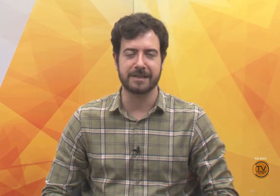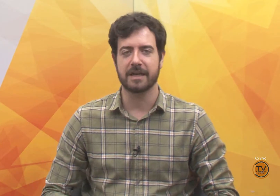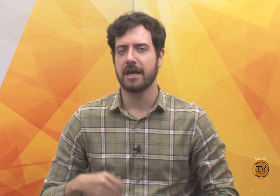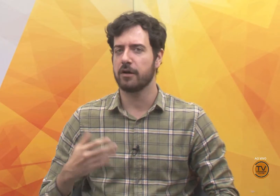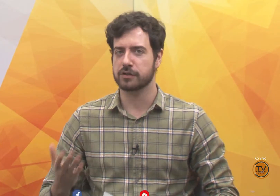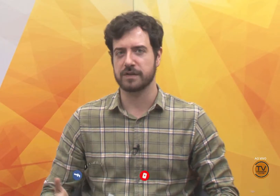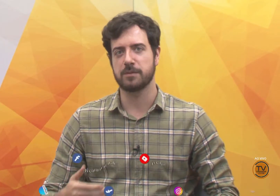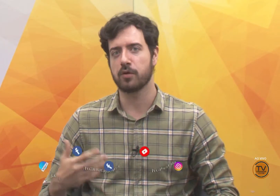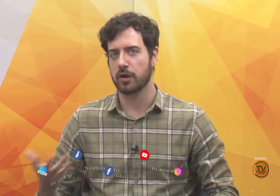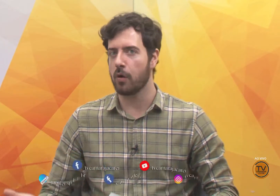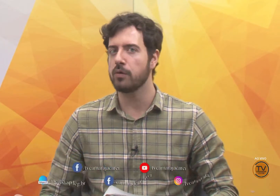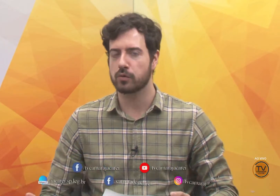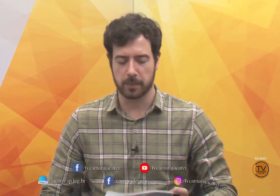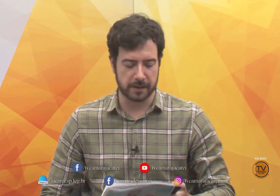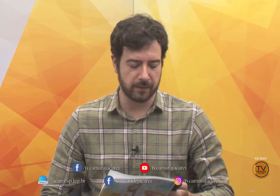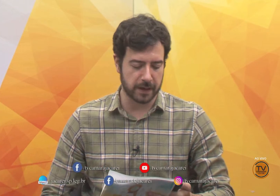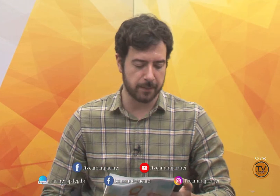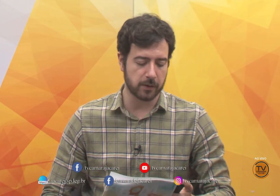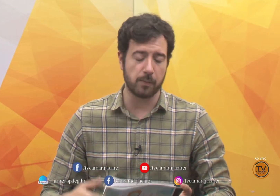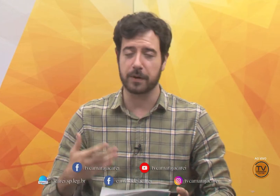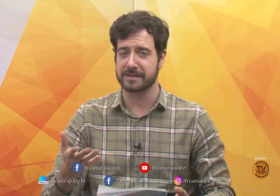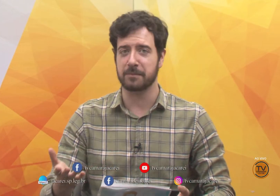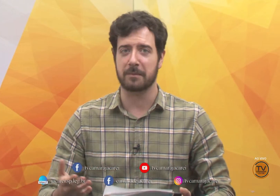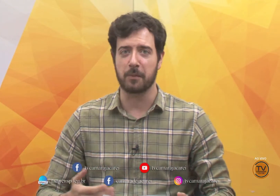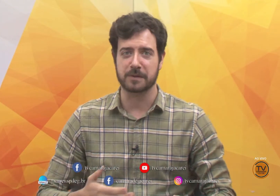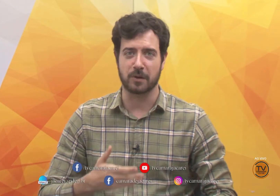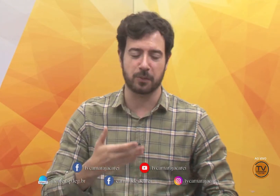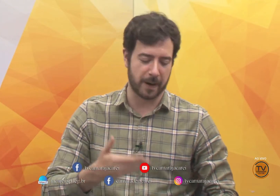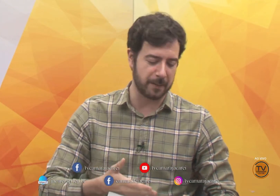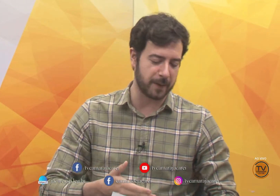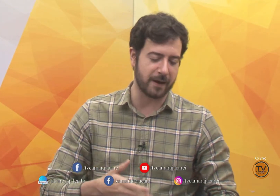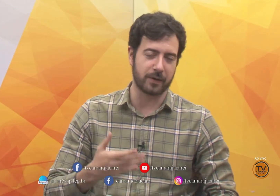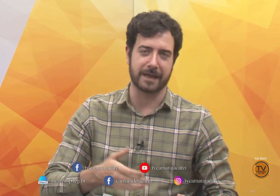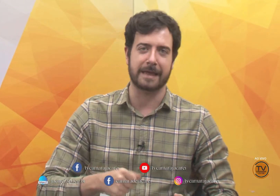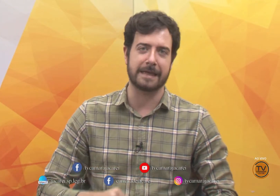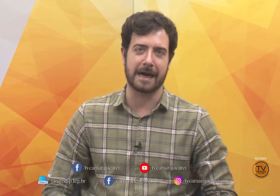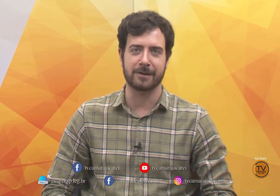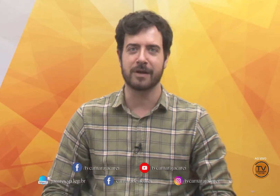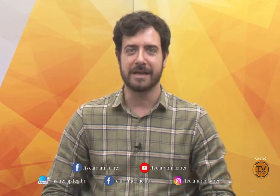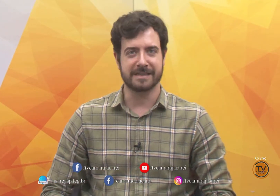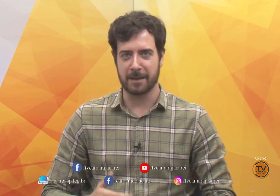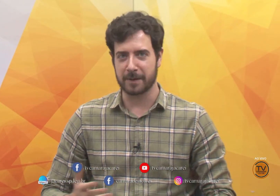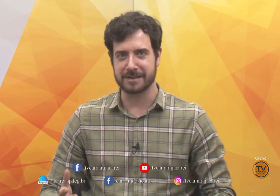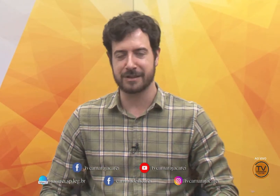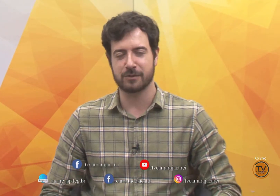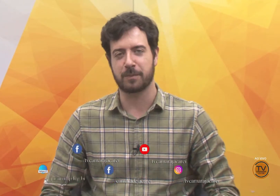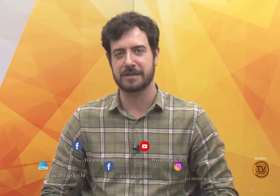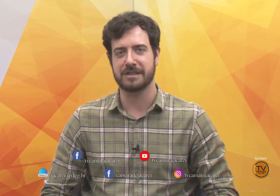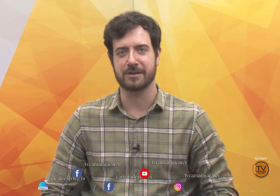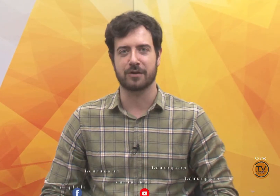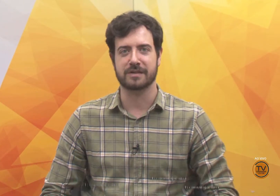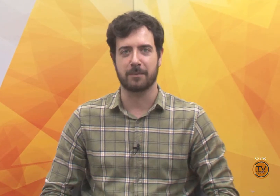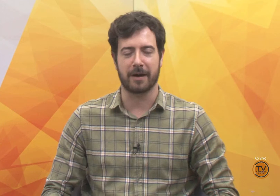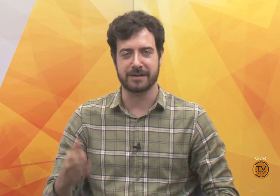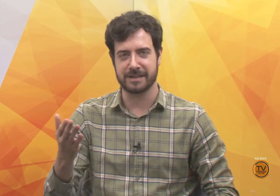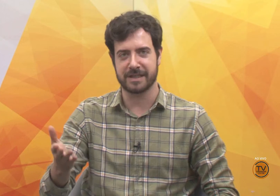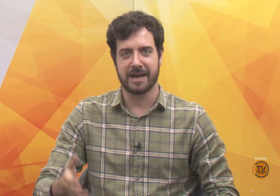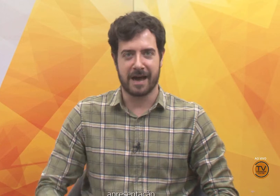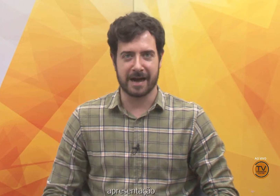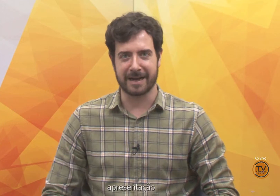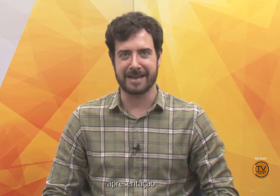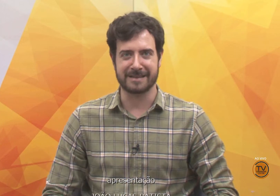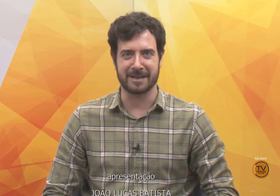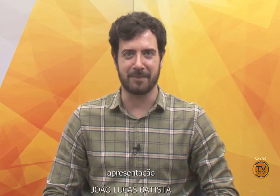para a gente em nosso Facebook ou YouTube da TV Câmara, como, por exemplo, também o pessoal do Parque Imperial, que está aqui ligado, sempre assistindo, prestigiando o nosso trabalho. A